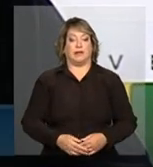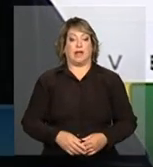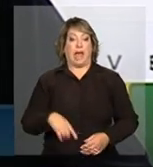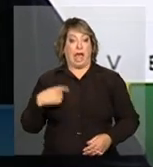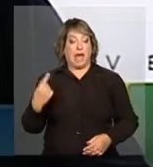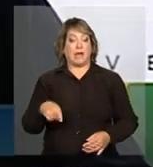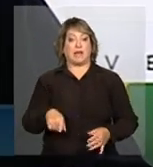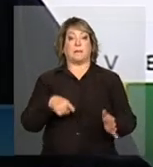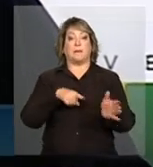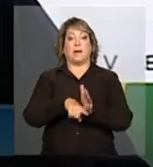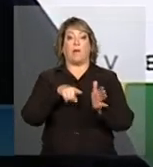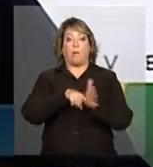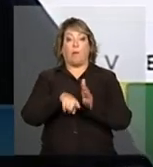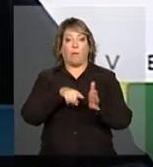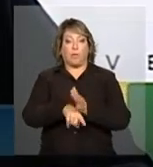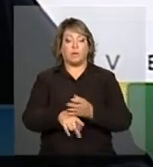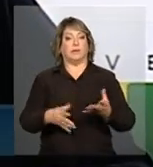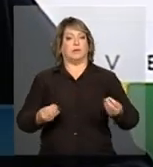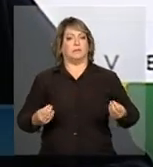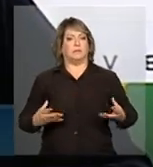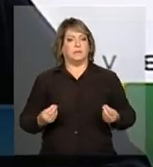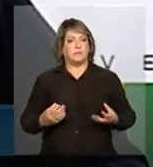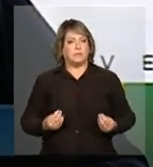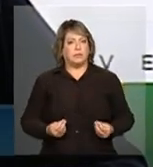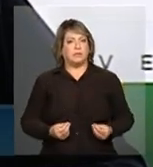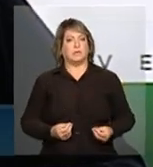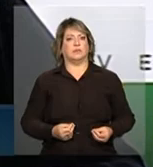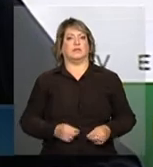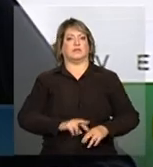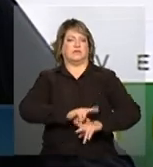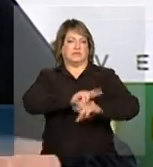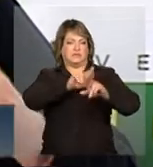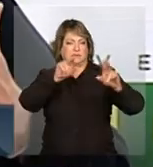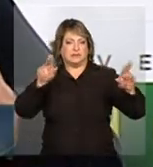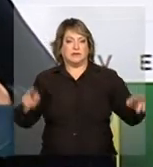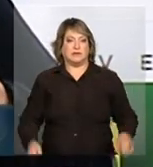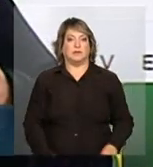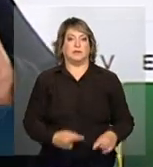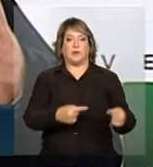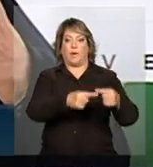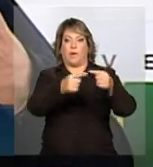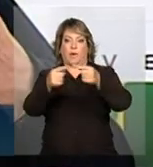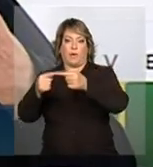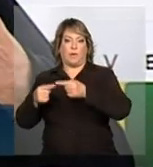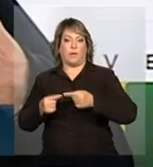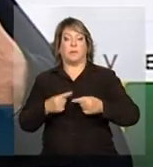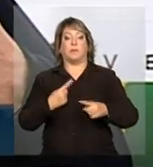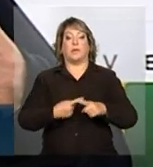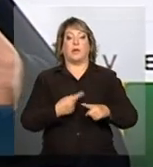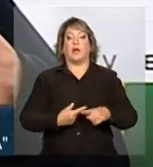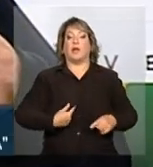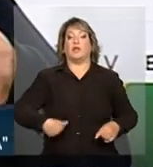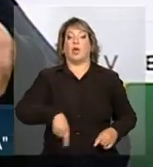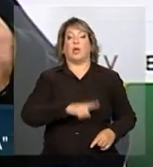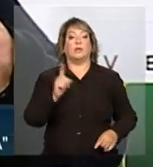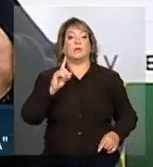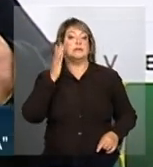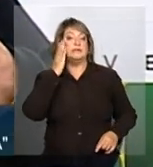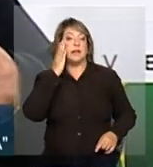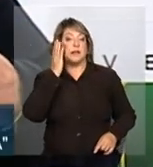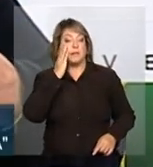as perguntas, portanto, foram bastante contextualizadas, porque nós não sabíamos exatamente